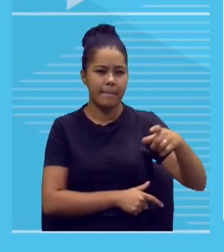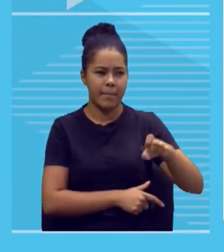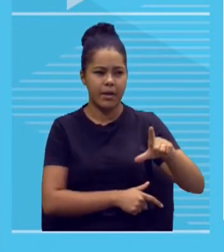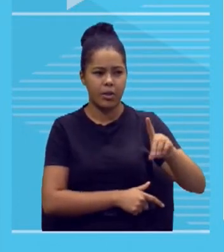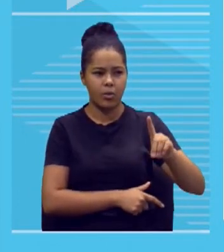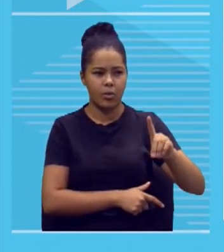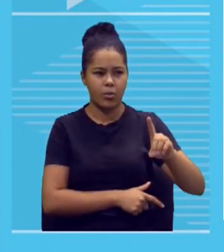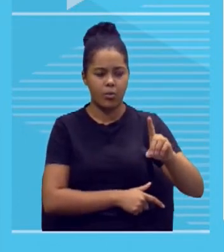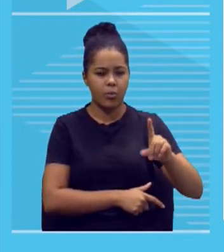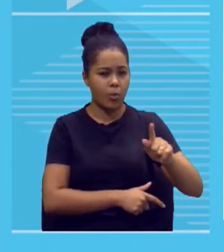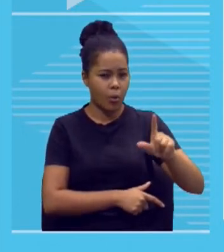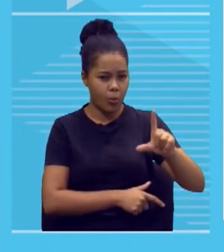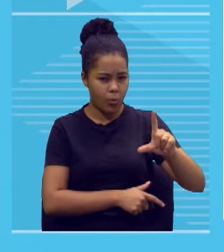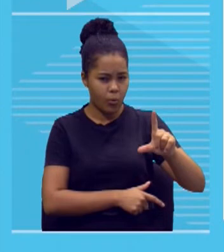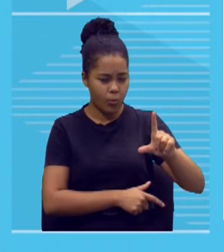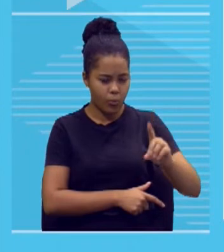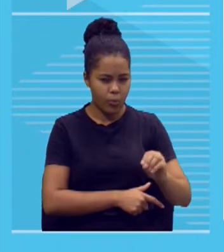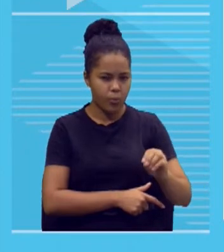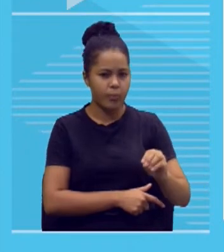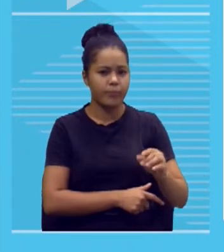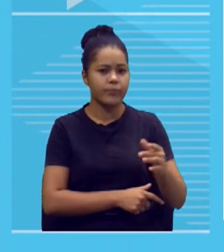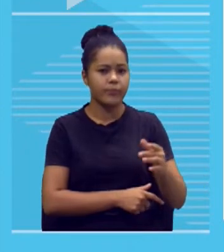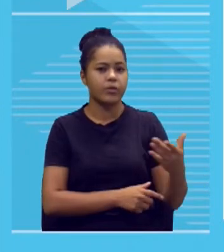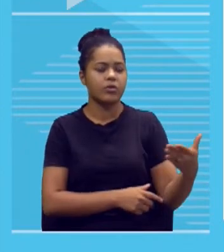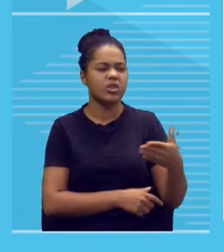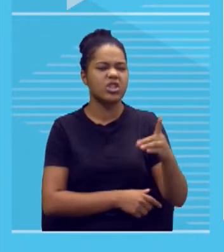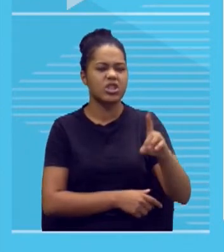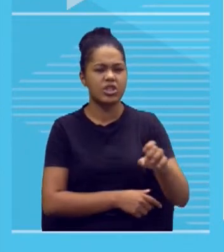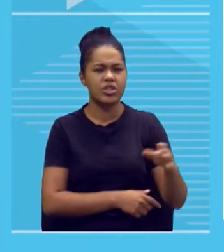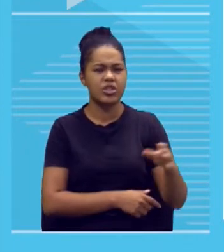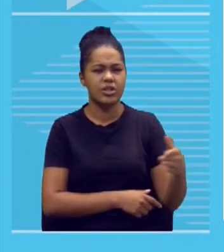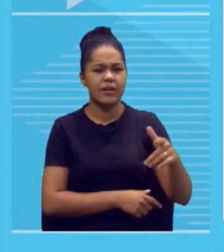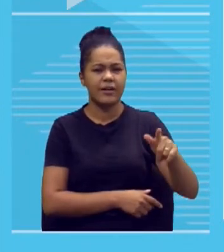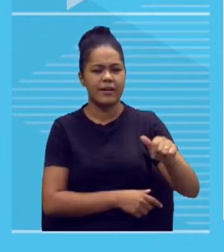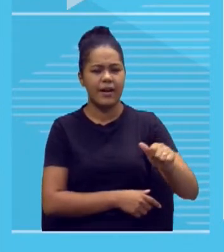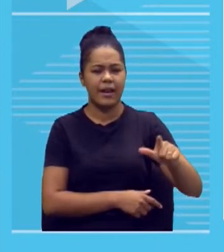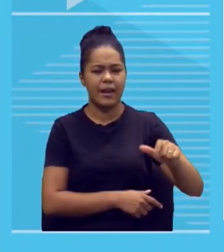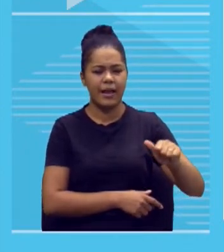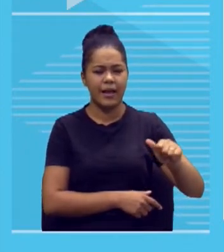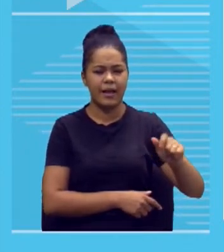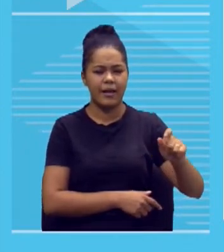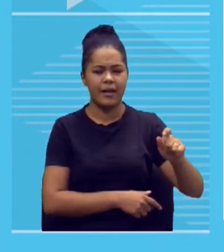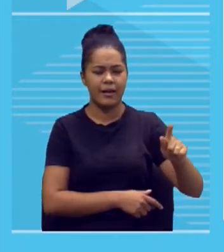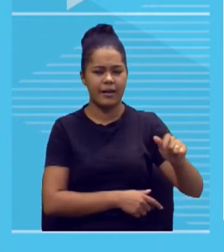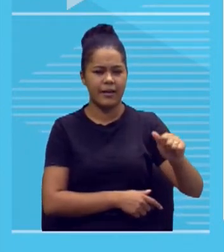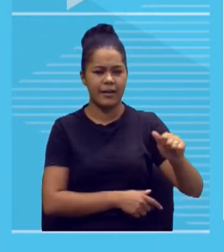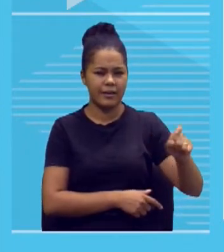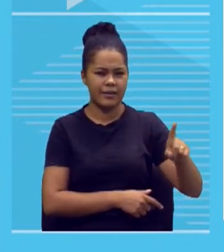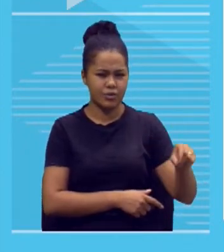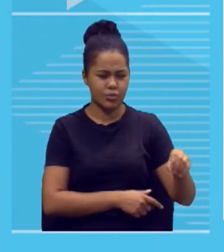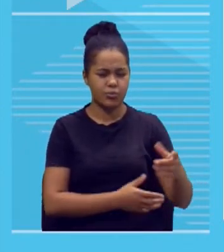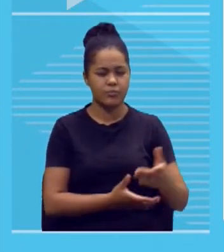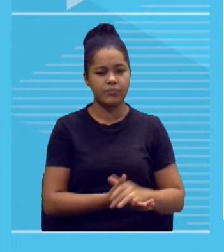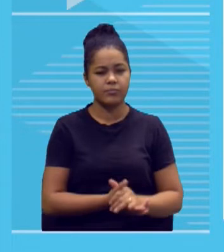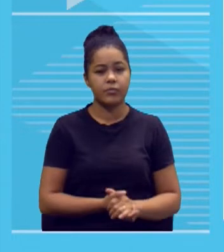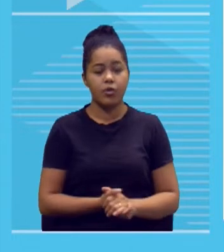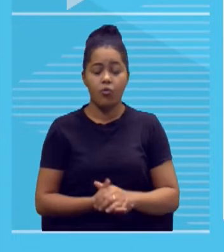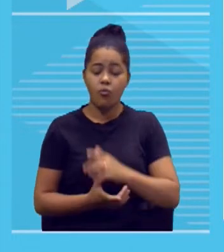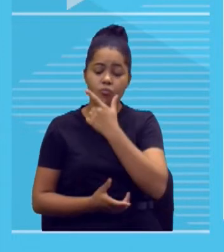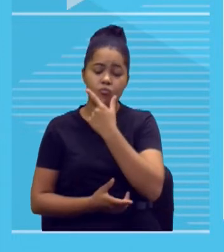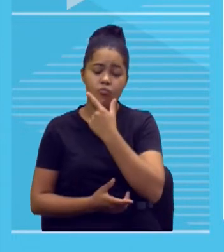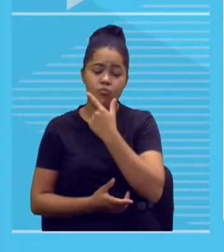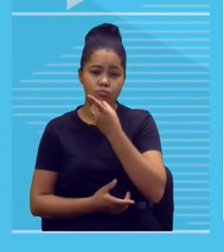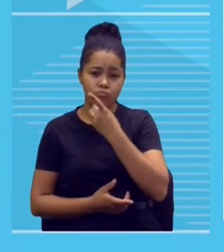ele passou a ter contato com animais que não tinha visto em nenhum outro lugar do mundo todo ele